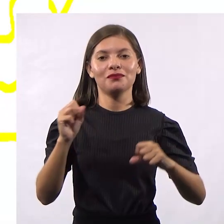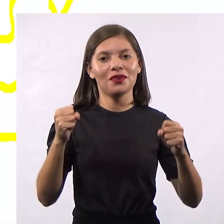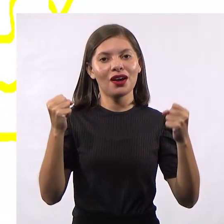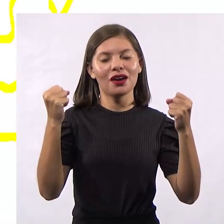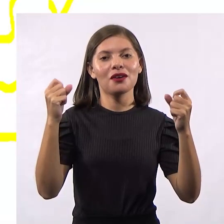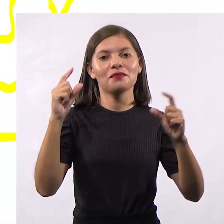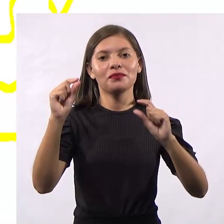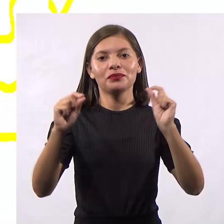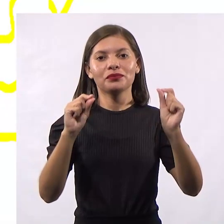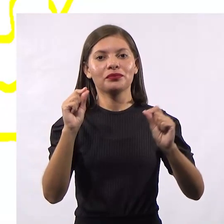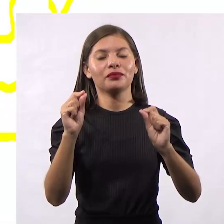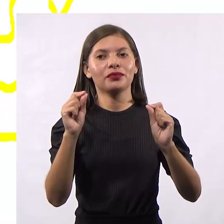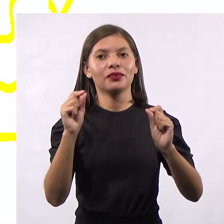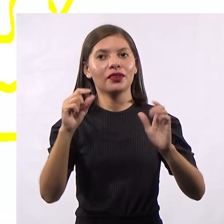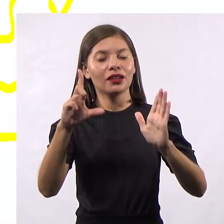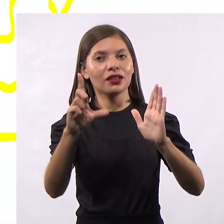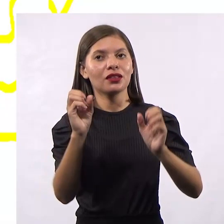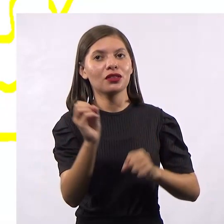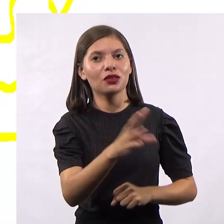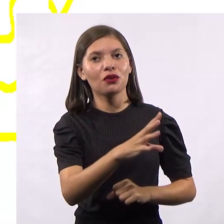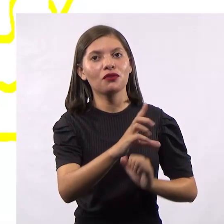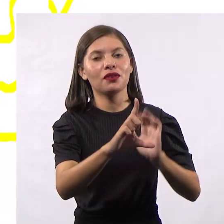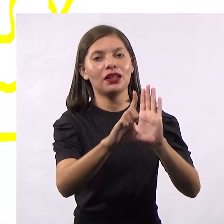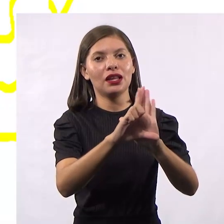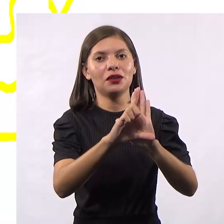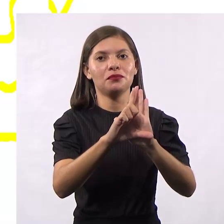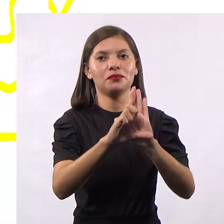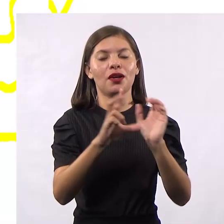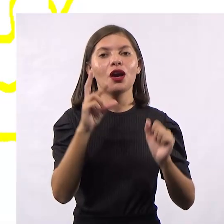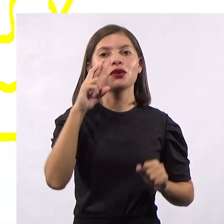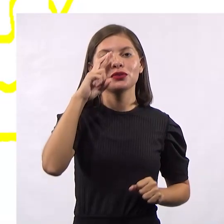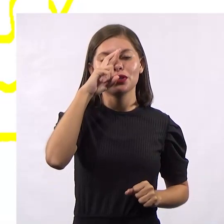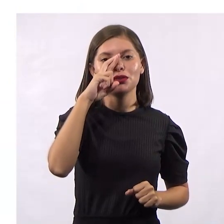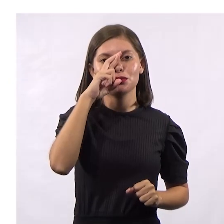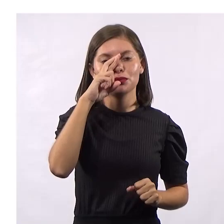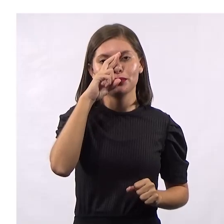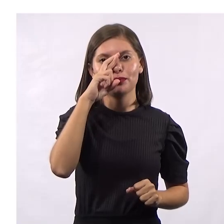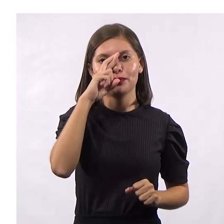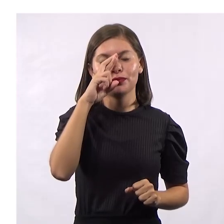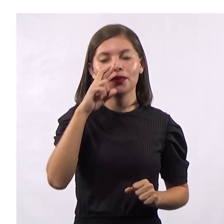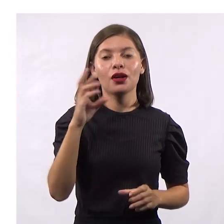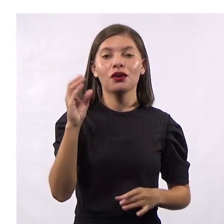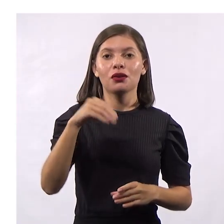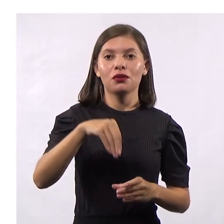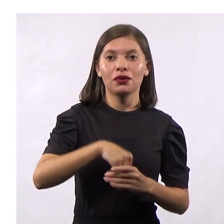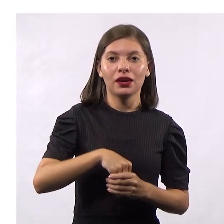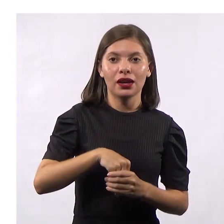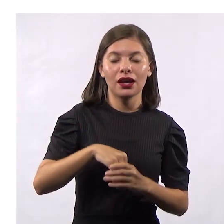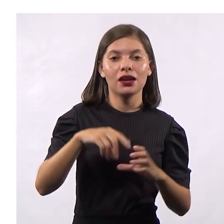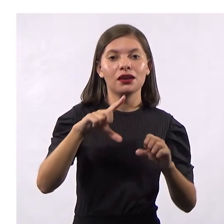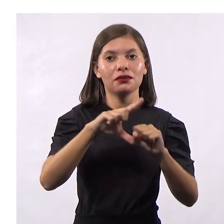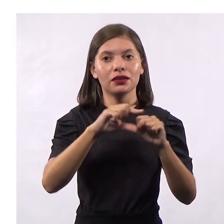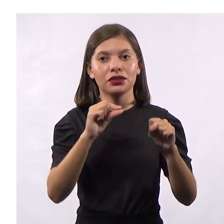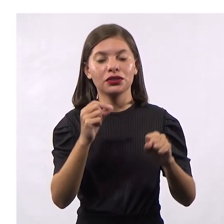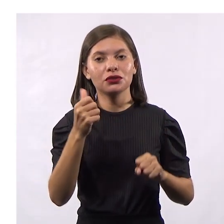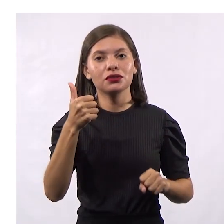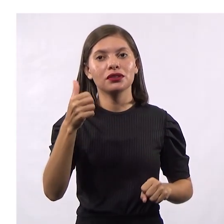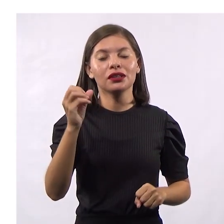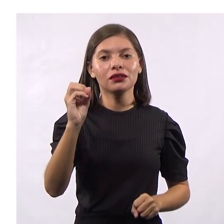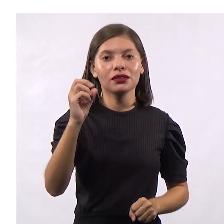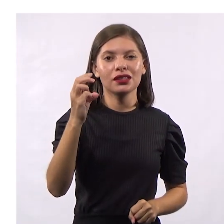lei de licitações e contratos administrativos, é a alocação de riscos, tá bom? Até coloquei aqui